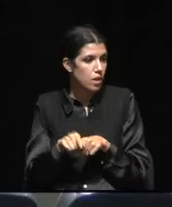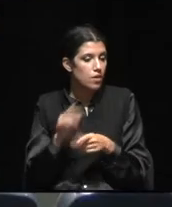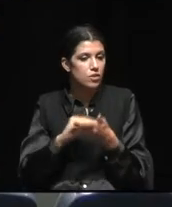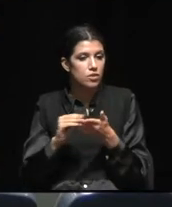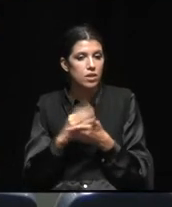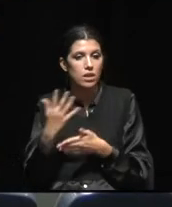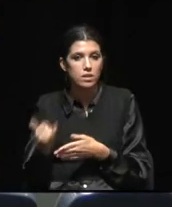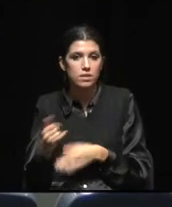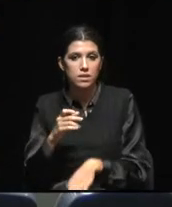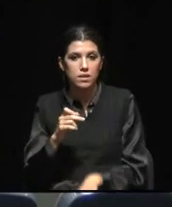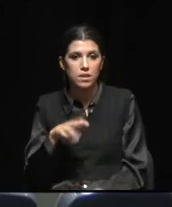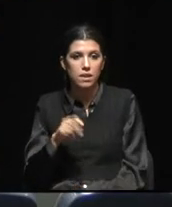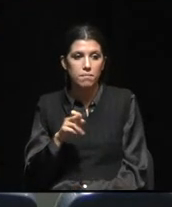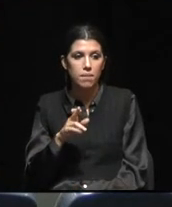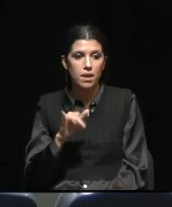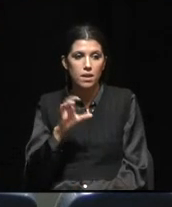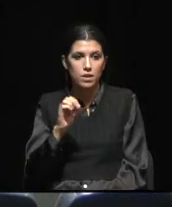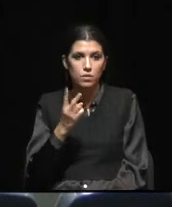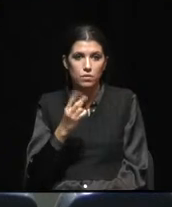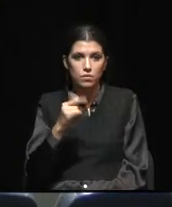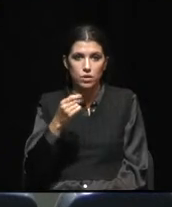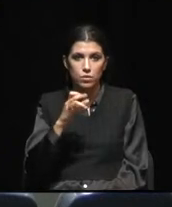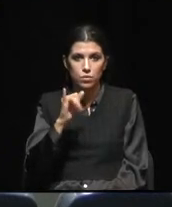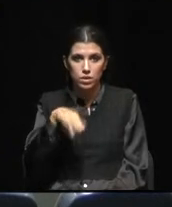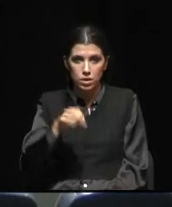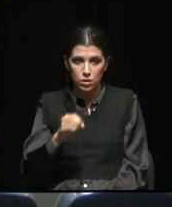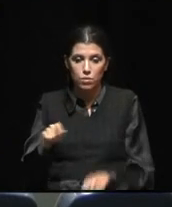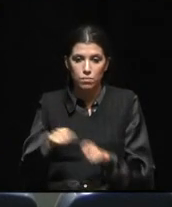inscritos Deputado Américo Vitorino do